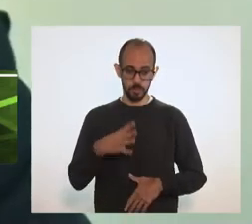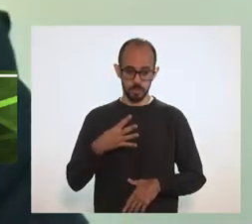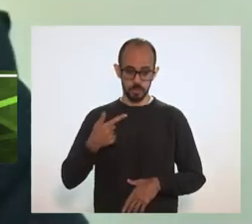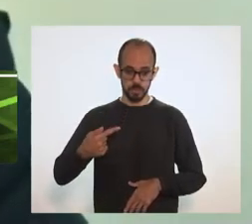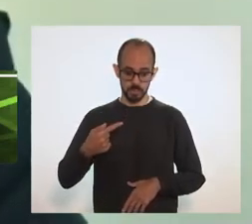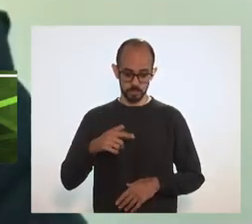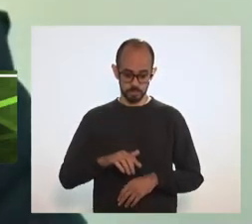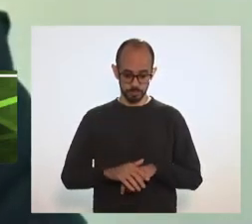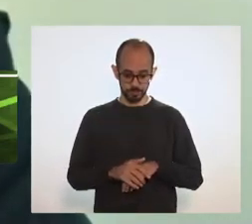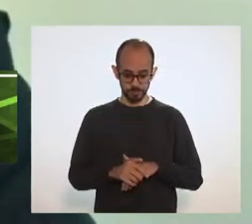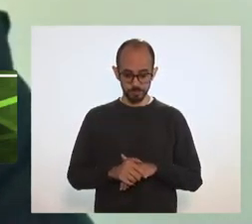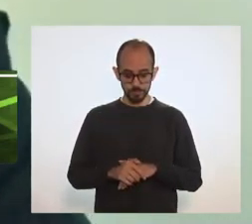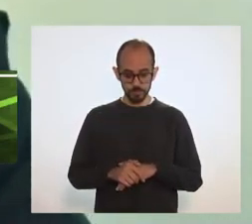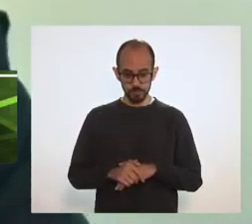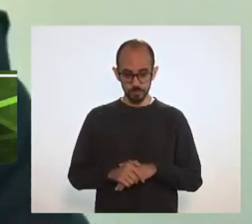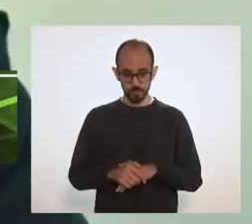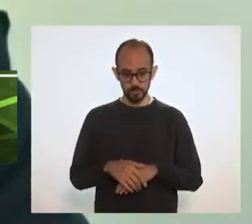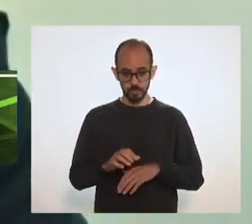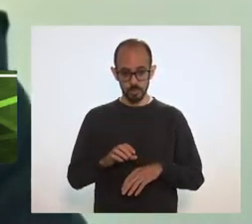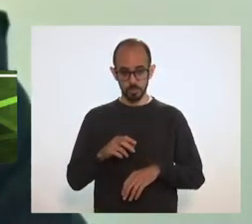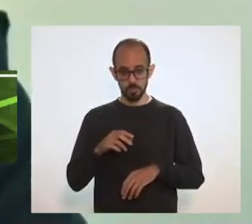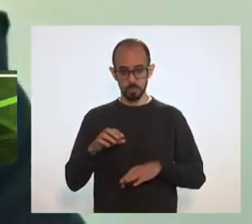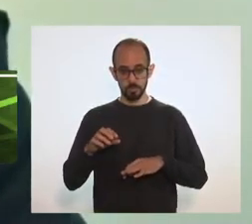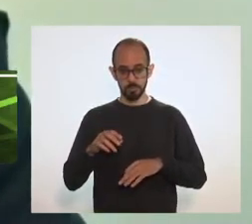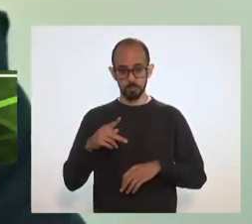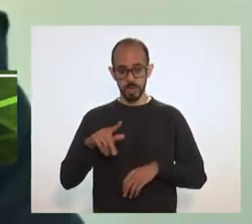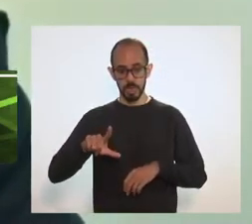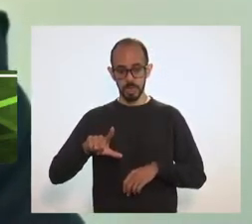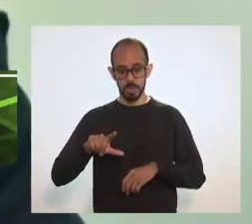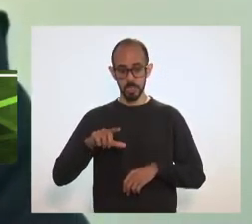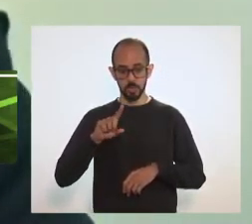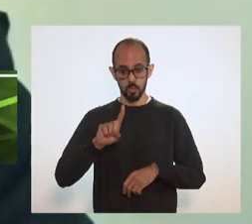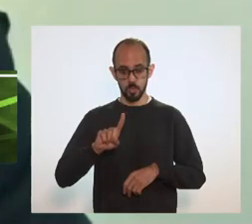Lei 3479, de 23 de outubro de 2000.